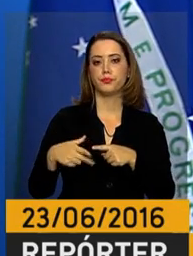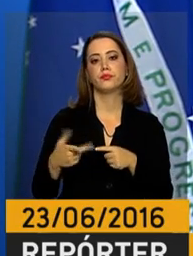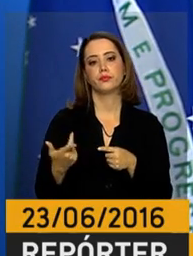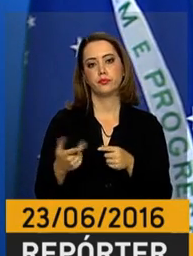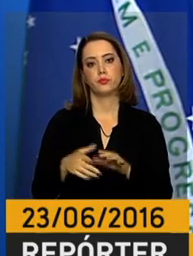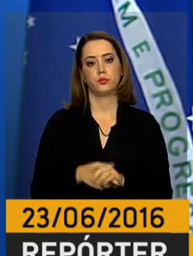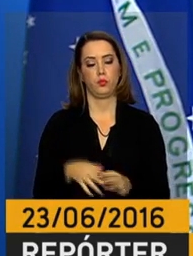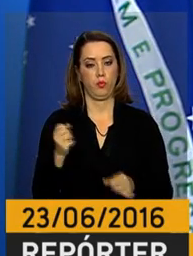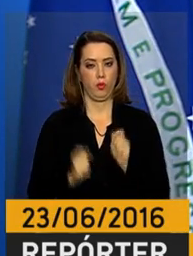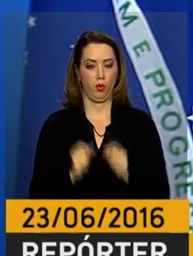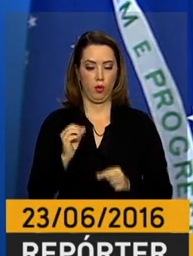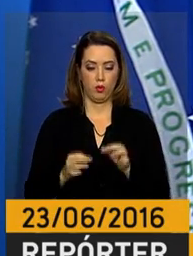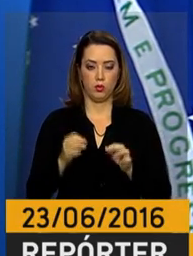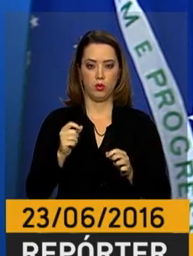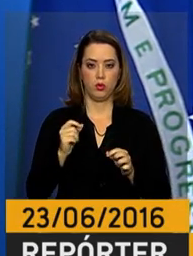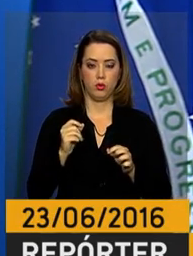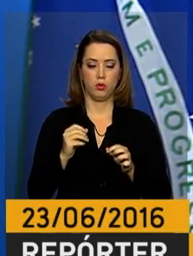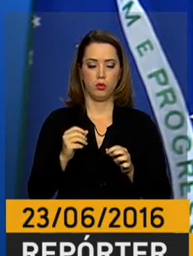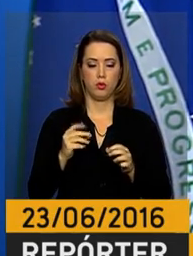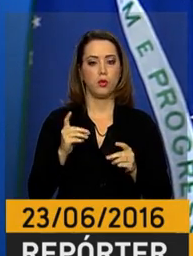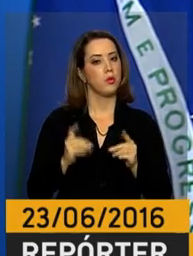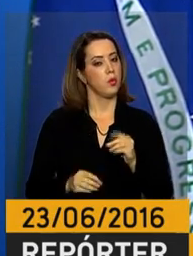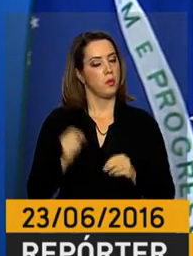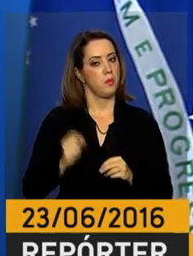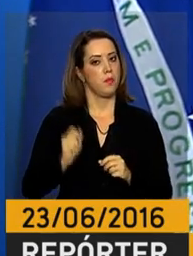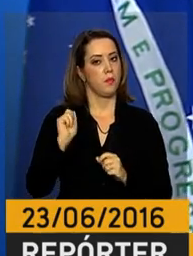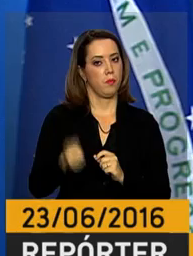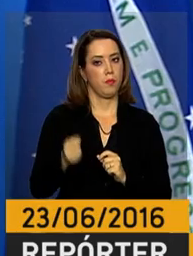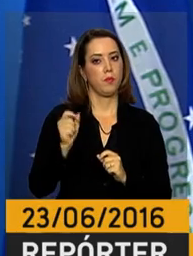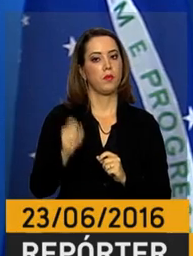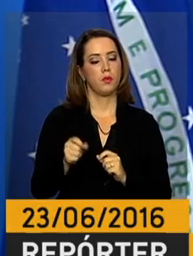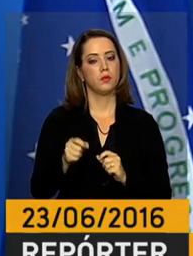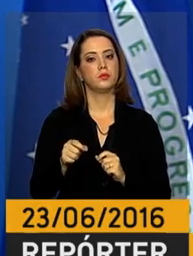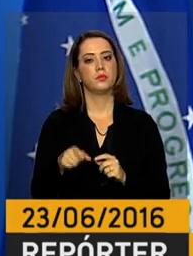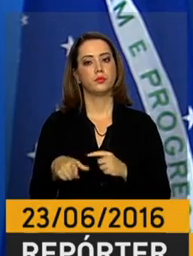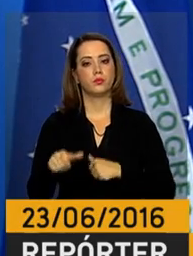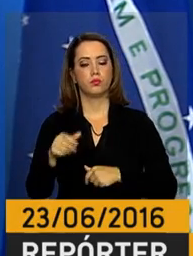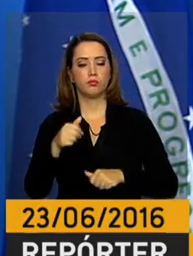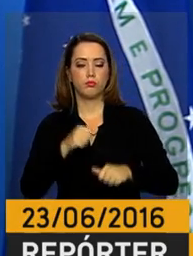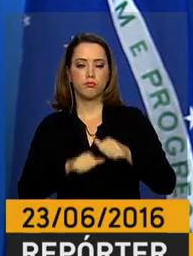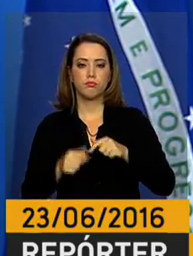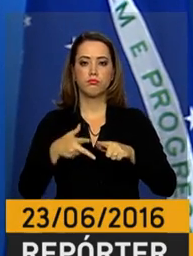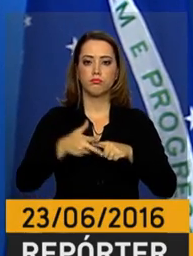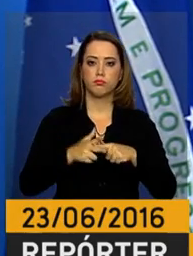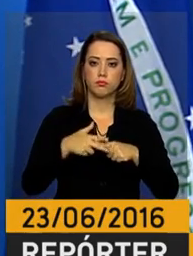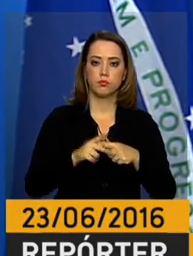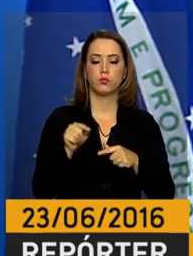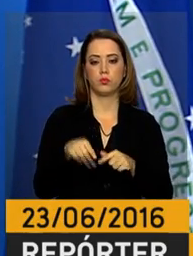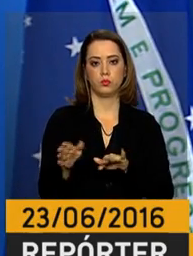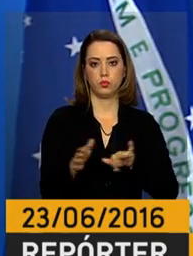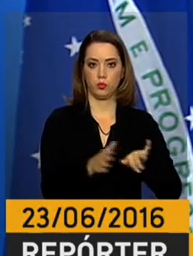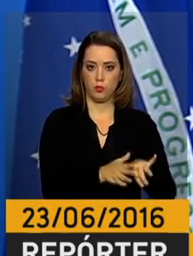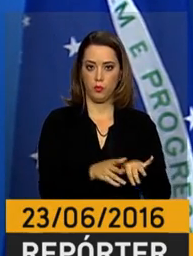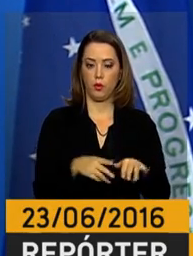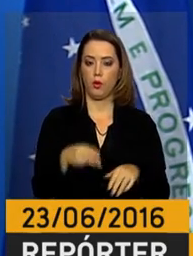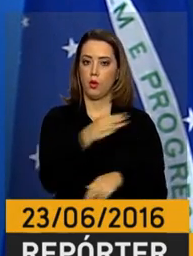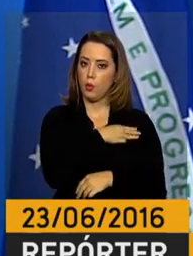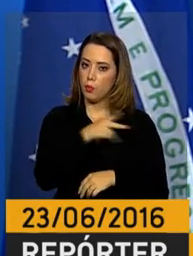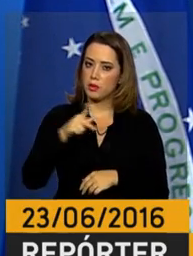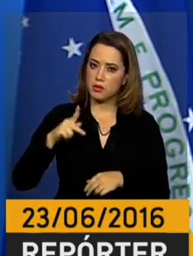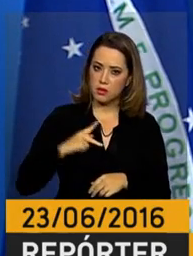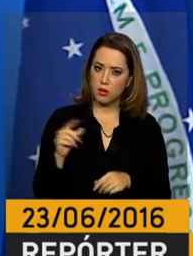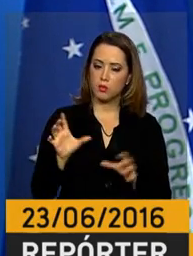de junção coletivo indicando os titulares de legitimação ativa Ministério Público partidos políticos